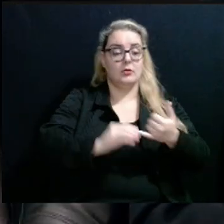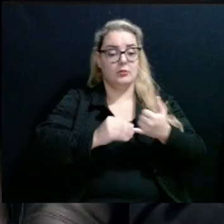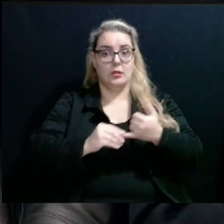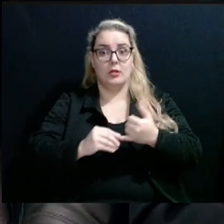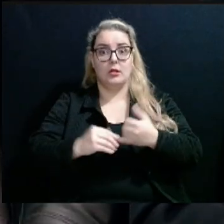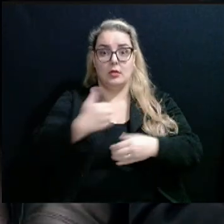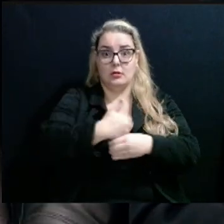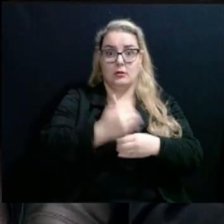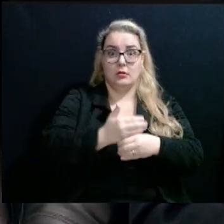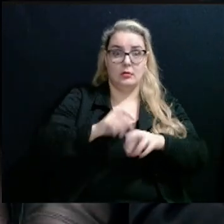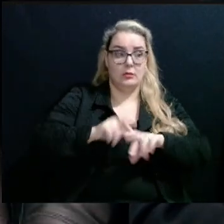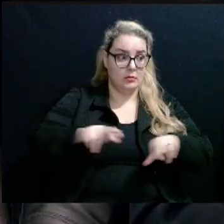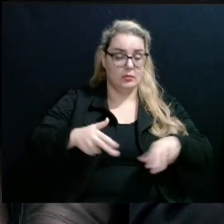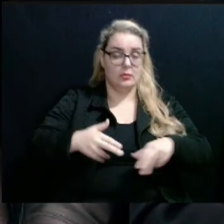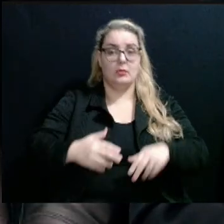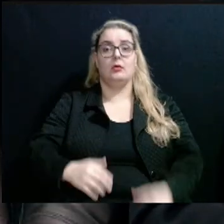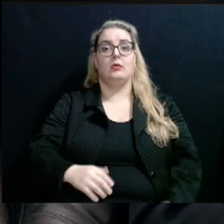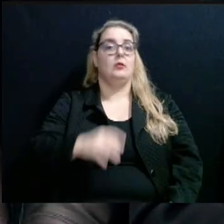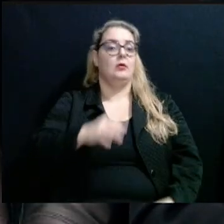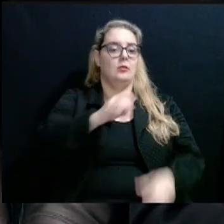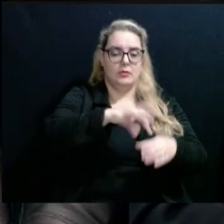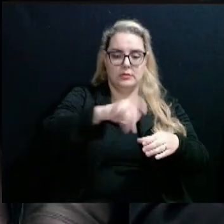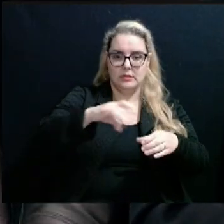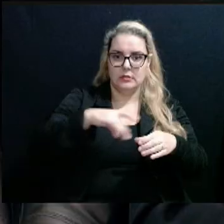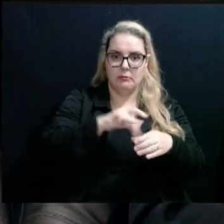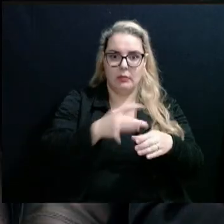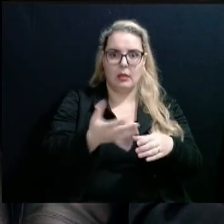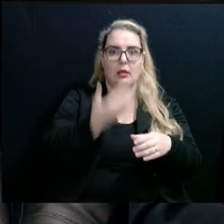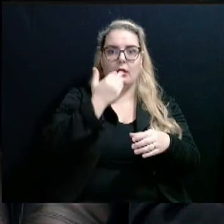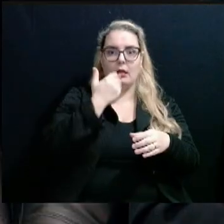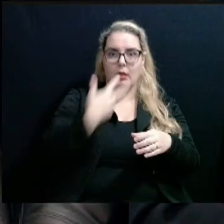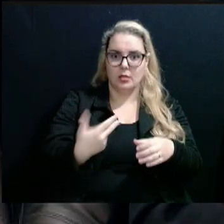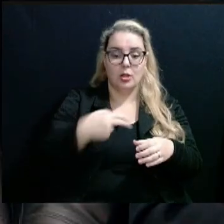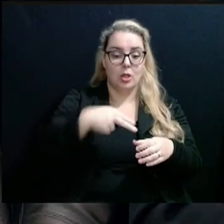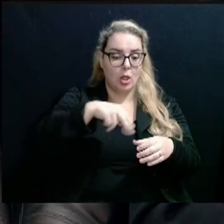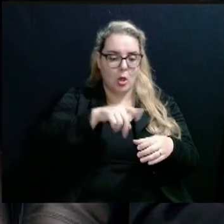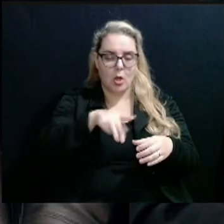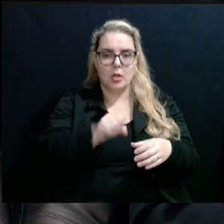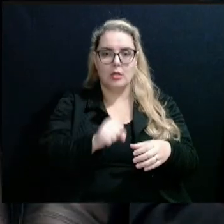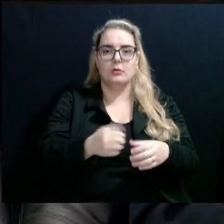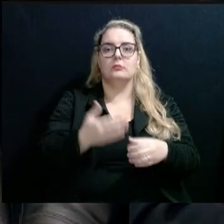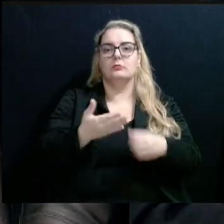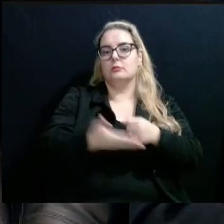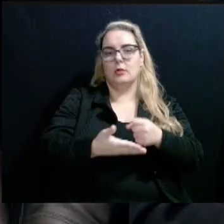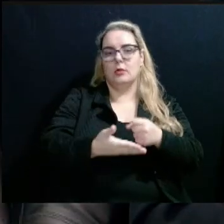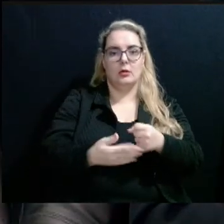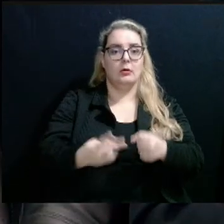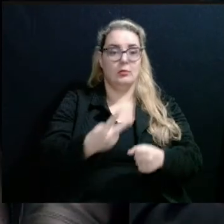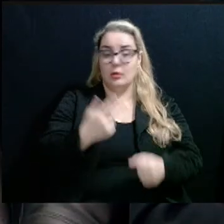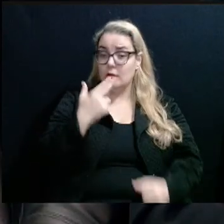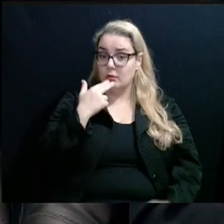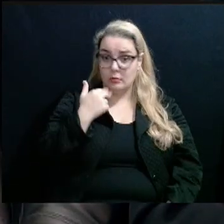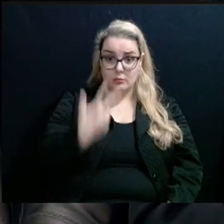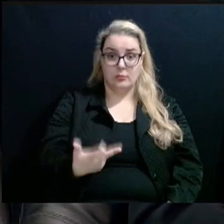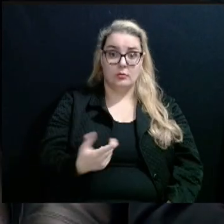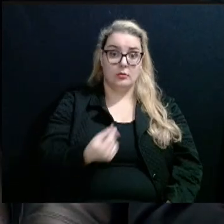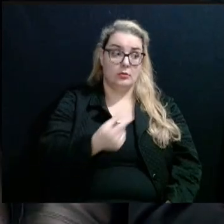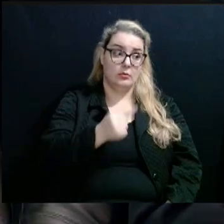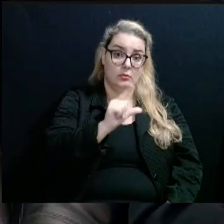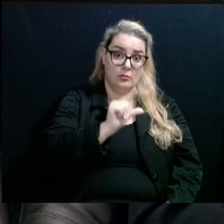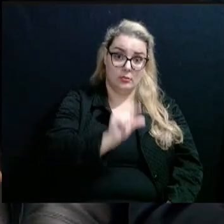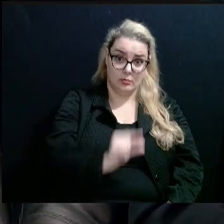castanhas, sementes, quando a gente vai para o básico, essa alimentação, ela mantém o mesmo valor nutricional com um custo muito mais